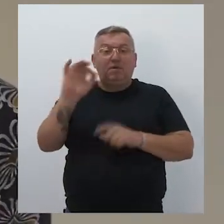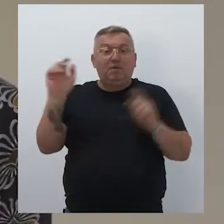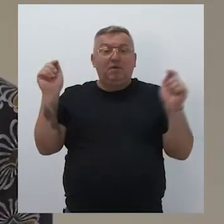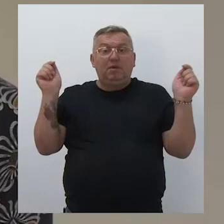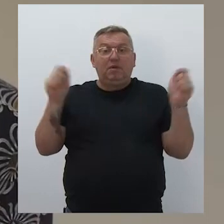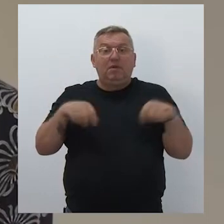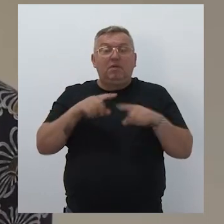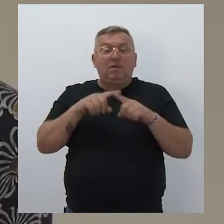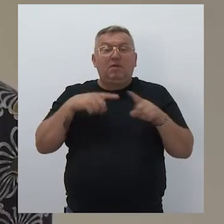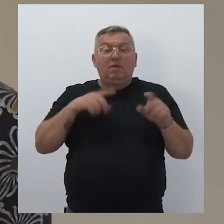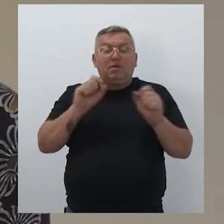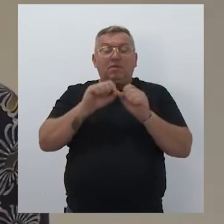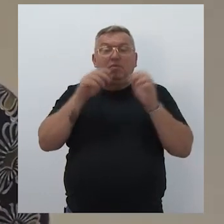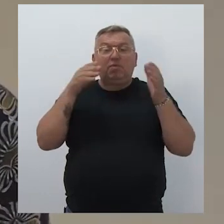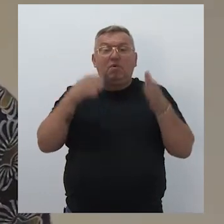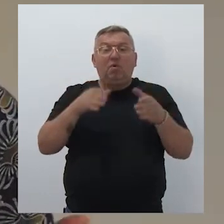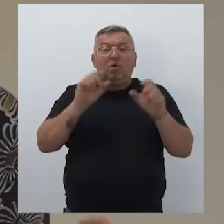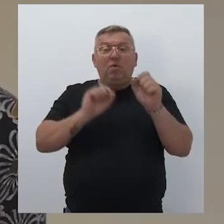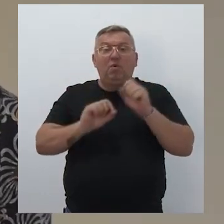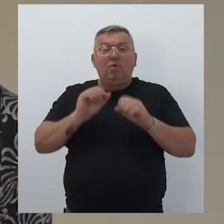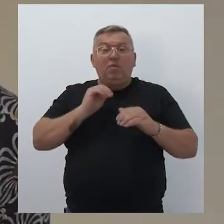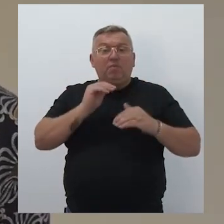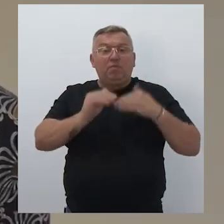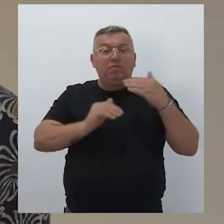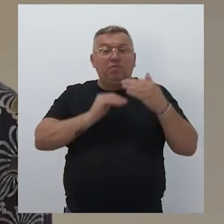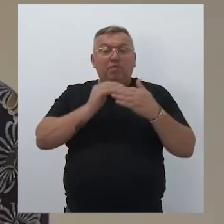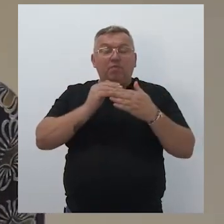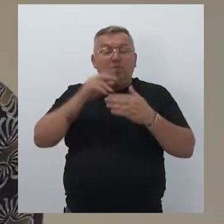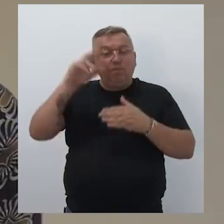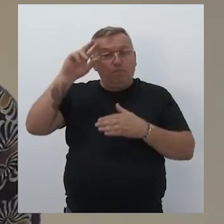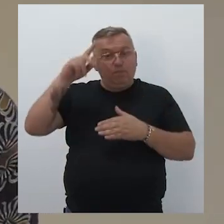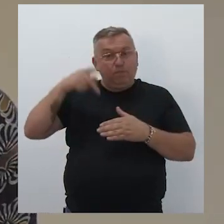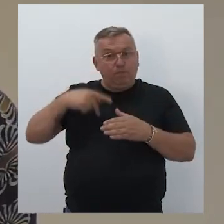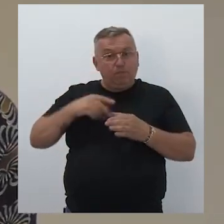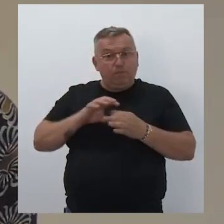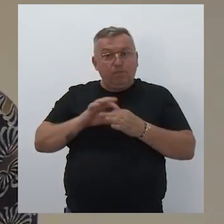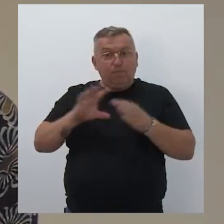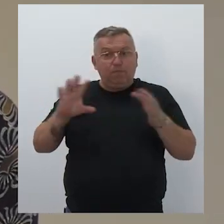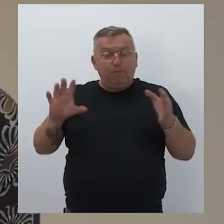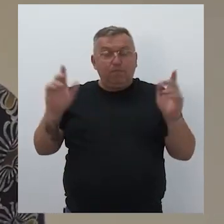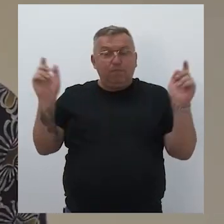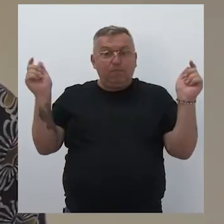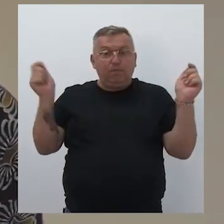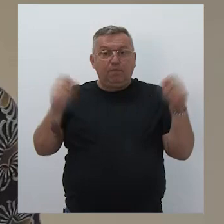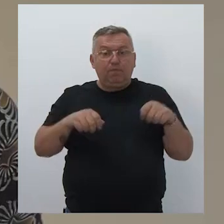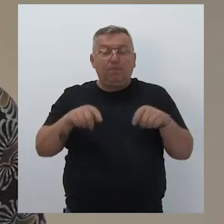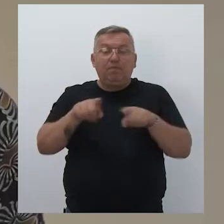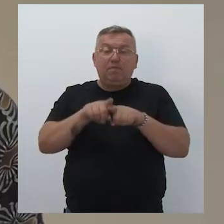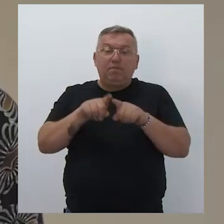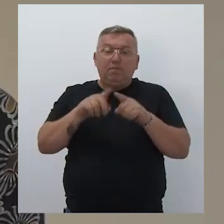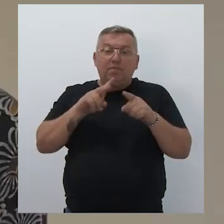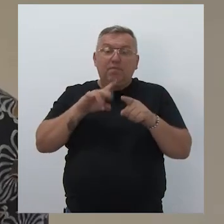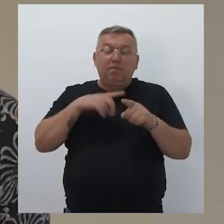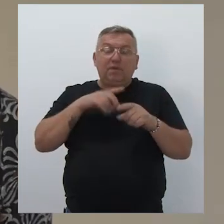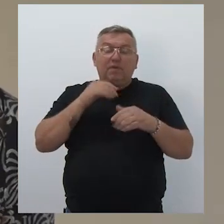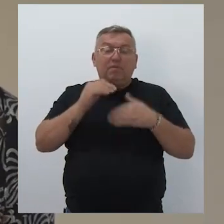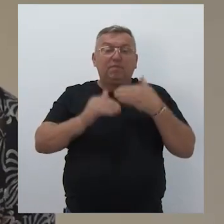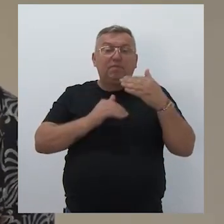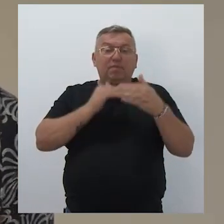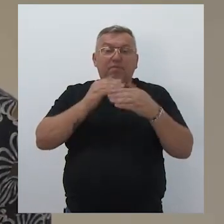competência, ela está muito focada no desenvolvimento da autonomia, ou seja, essa capacidade que vai sendo